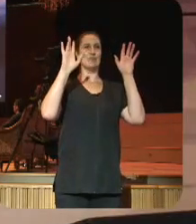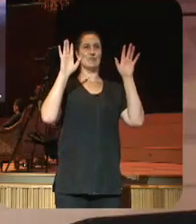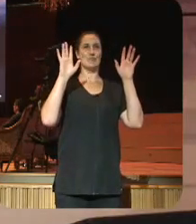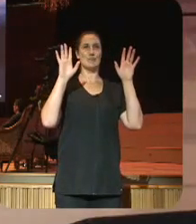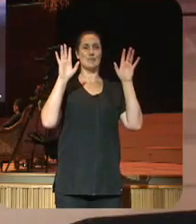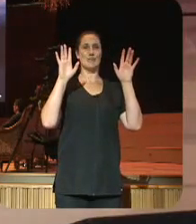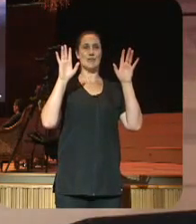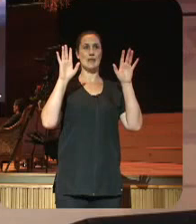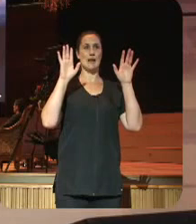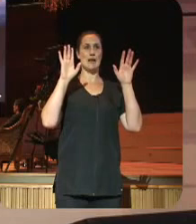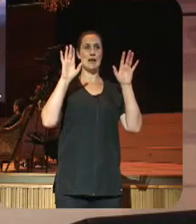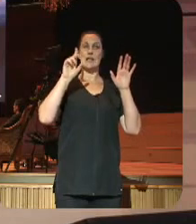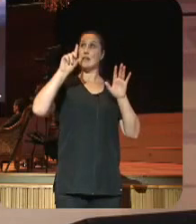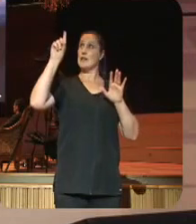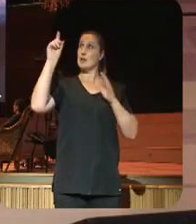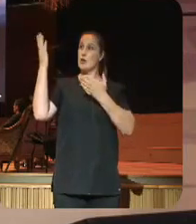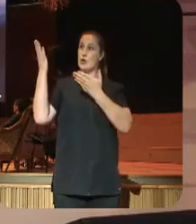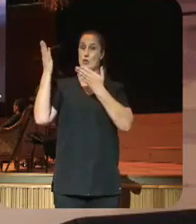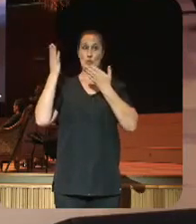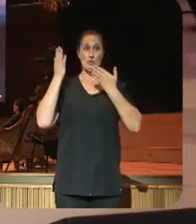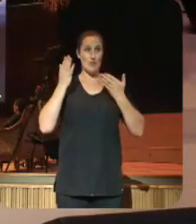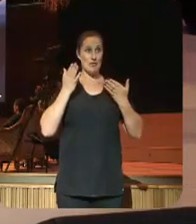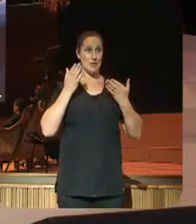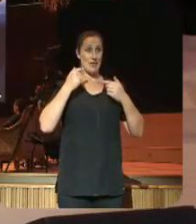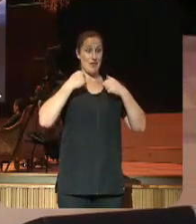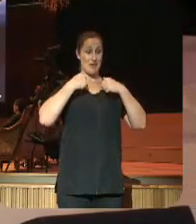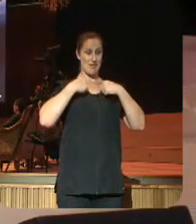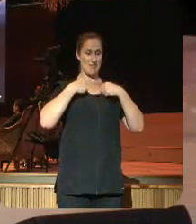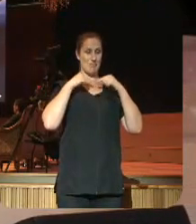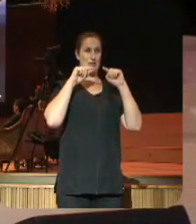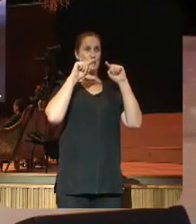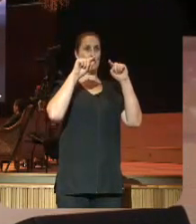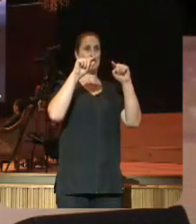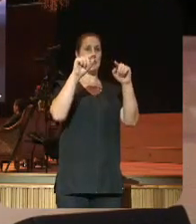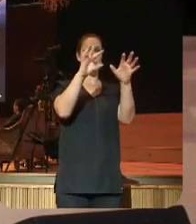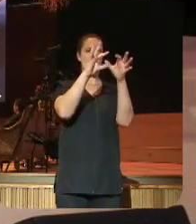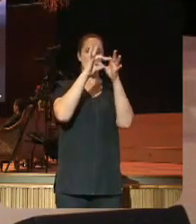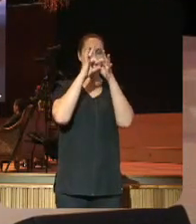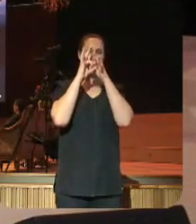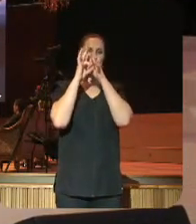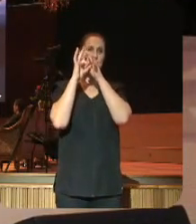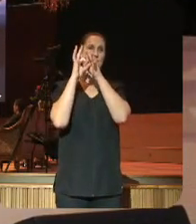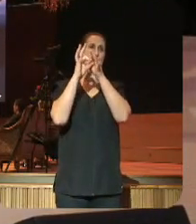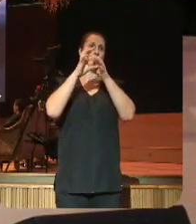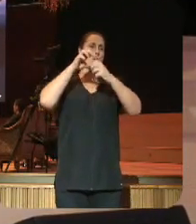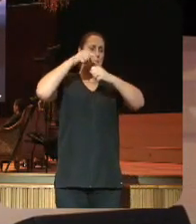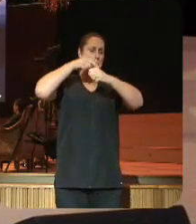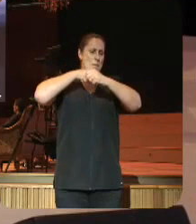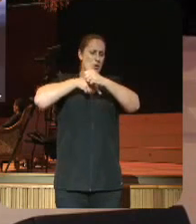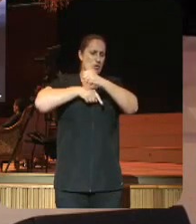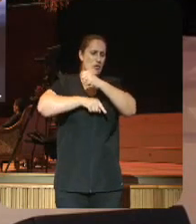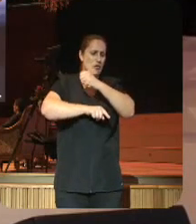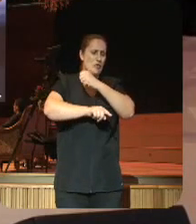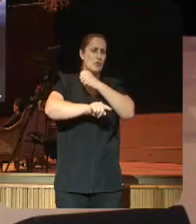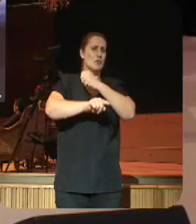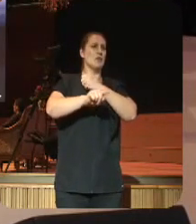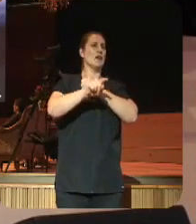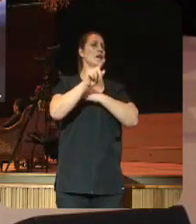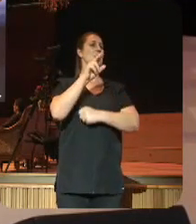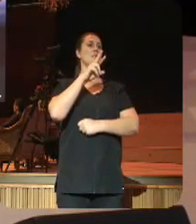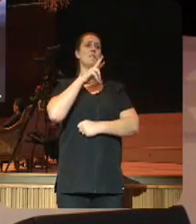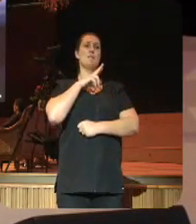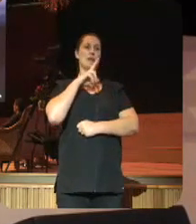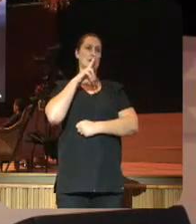É o convite de Deus para que a gente possa ter uma comunhão muito íntima, muito pessoal